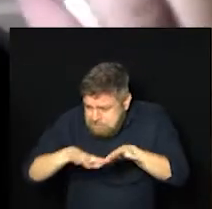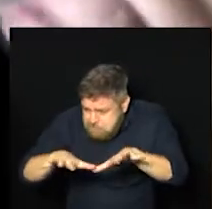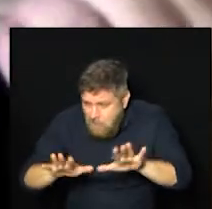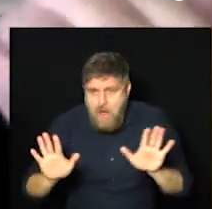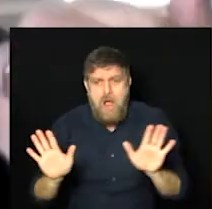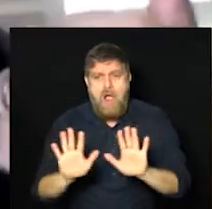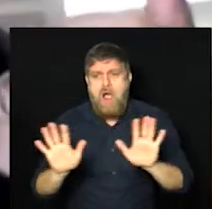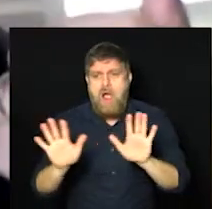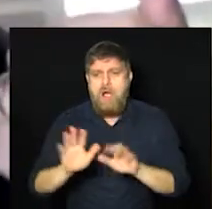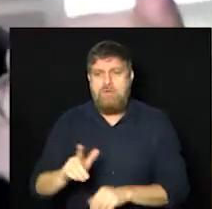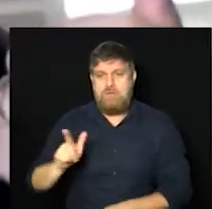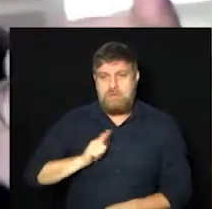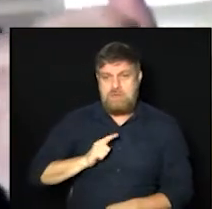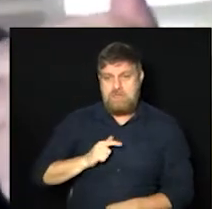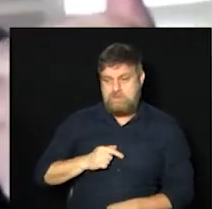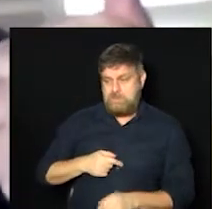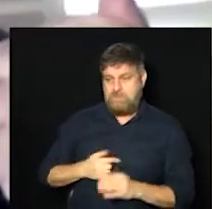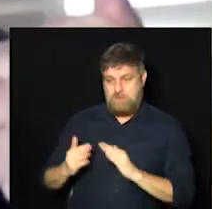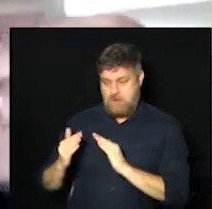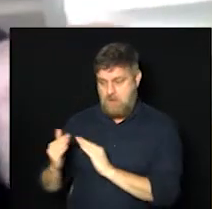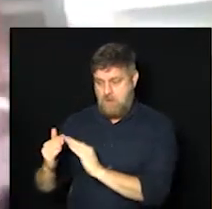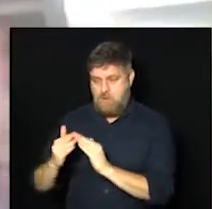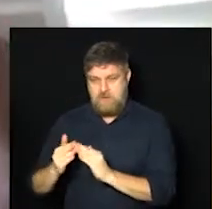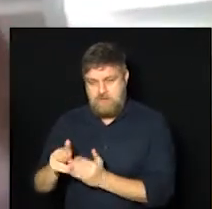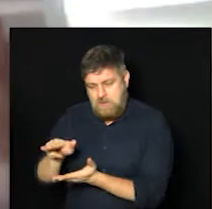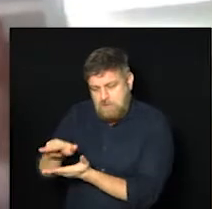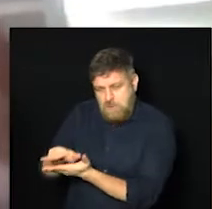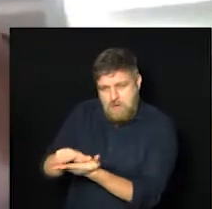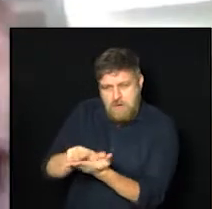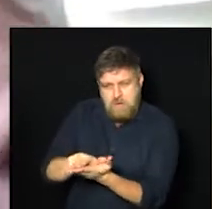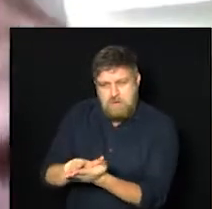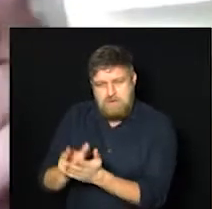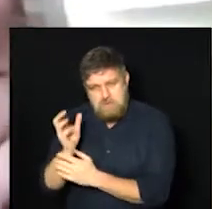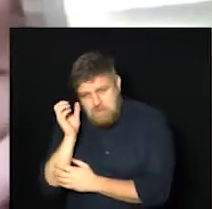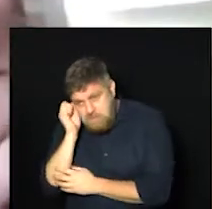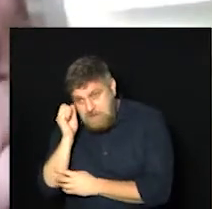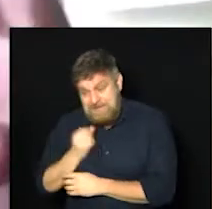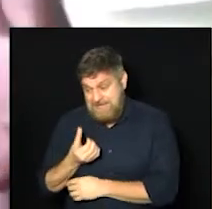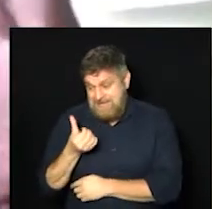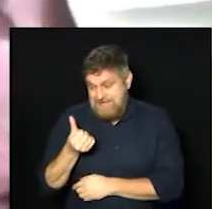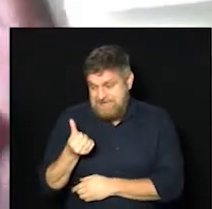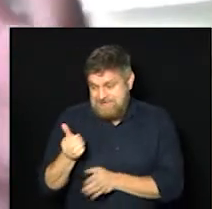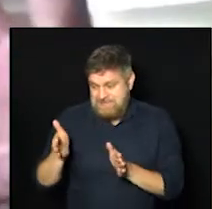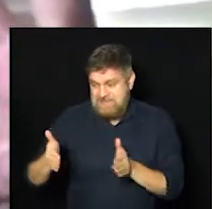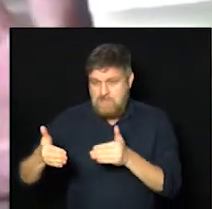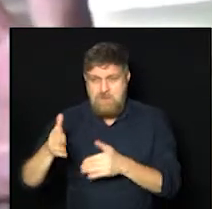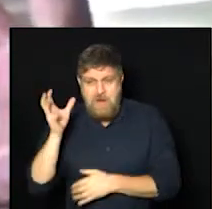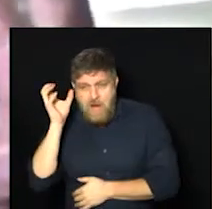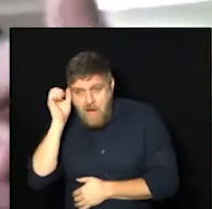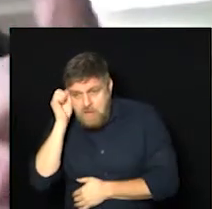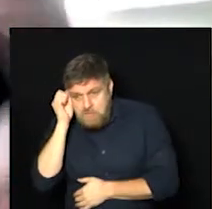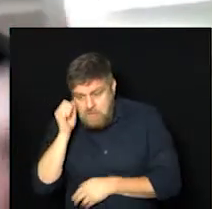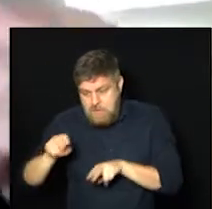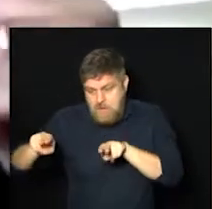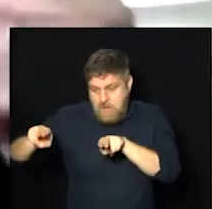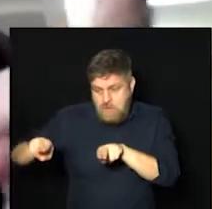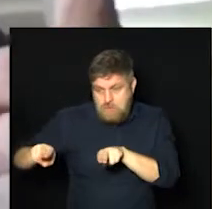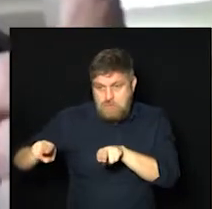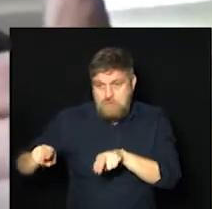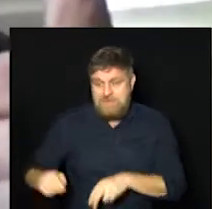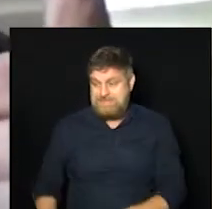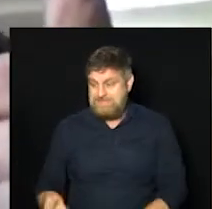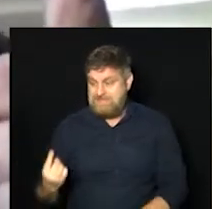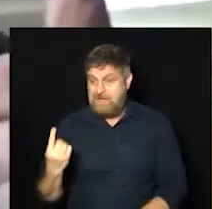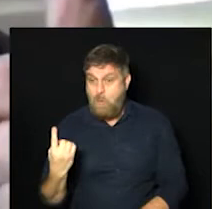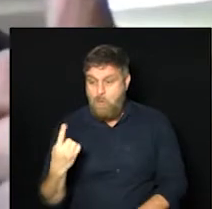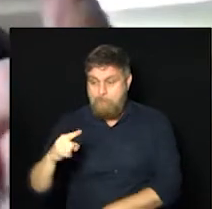Os meninos do nosso alojamento, nós temos um alojamento que é 6 quartos, dorme 2 em cada quarto, com um banheiro para cada